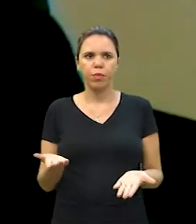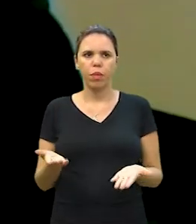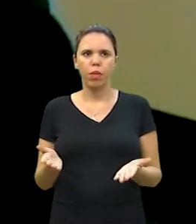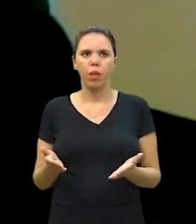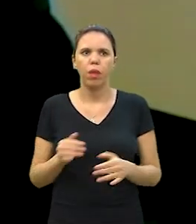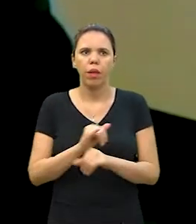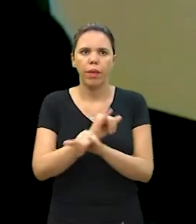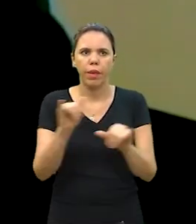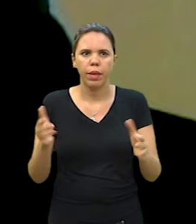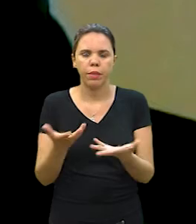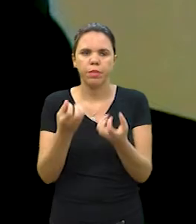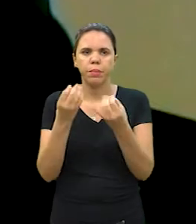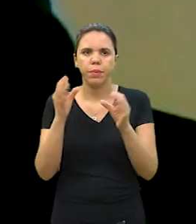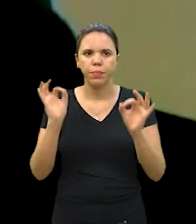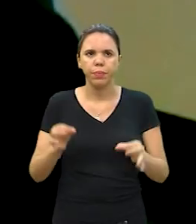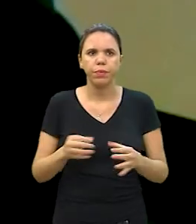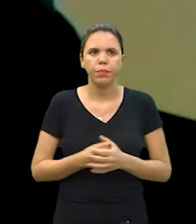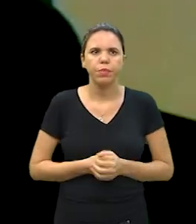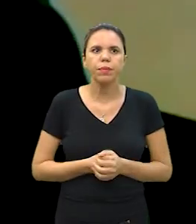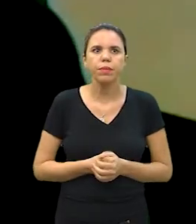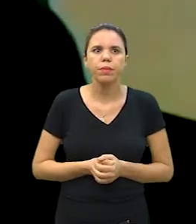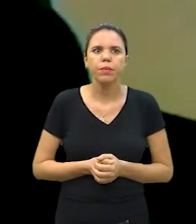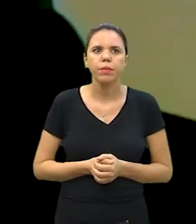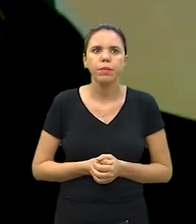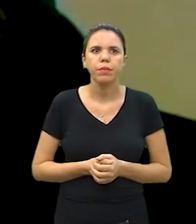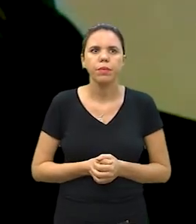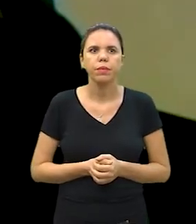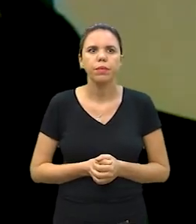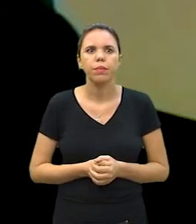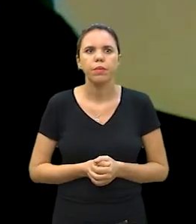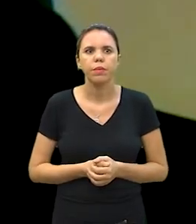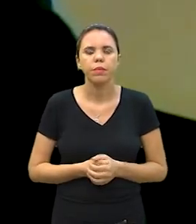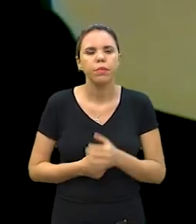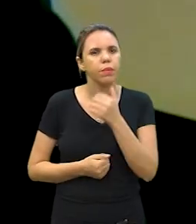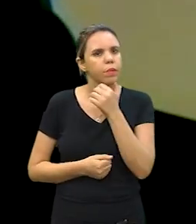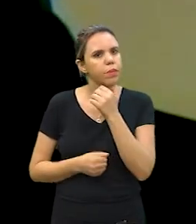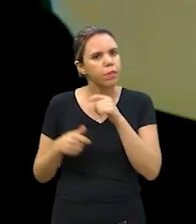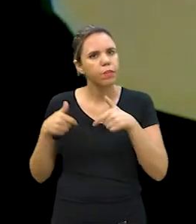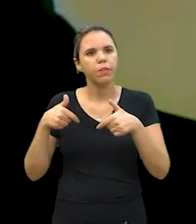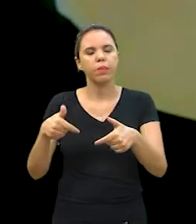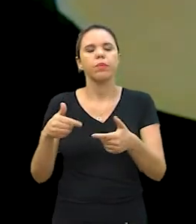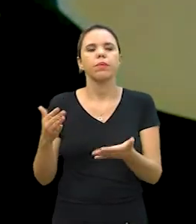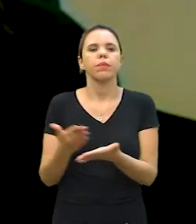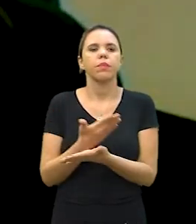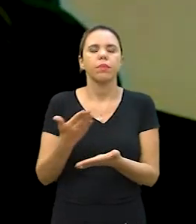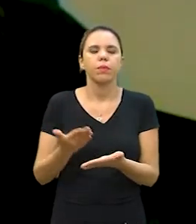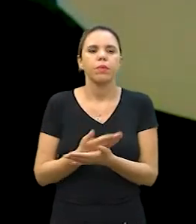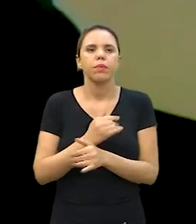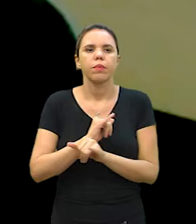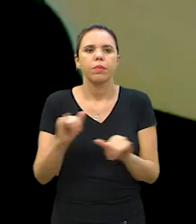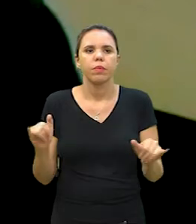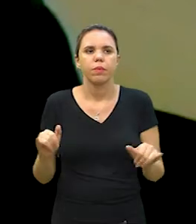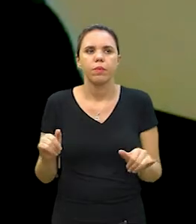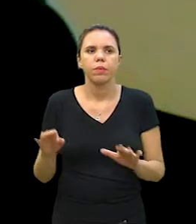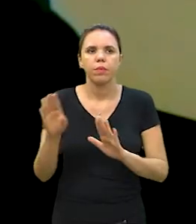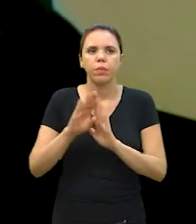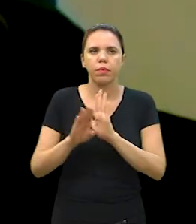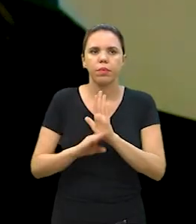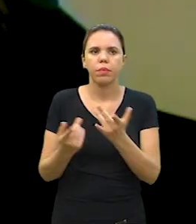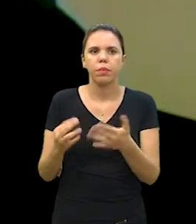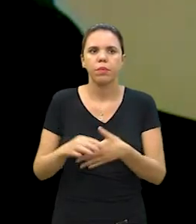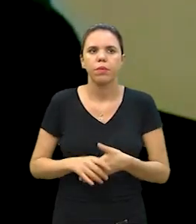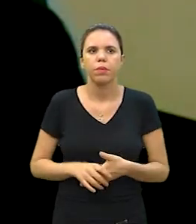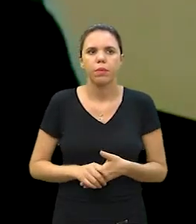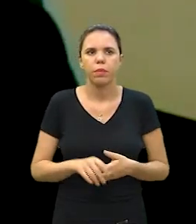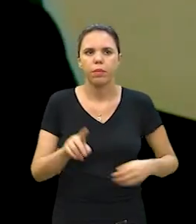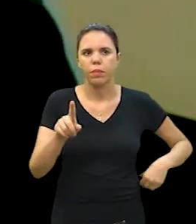para levar a informação correta, né? E essa é a questão da iniciativa da cartilha, de programas